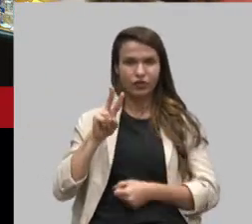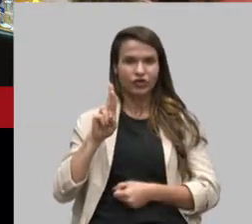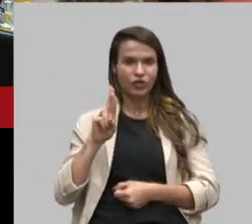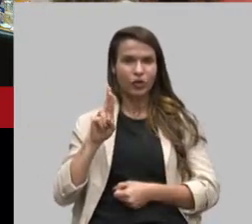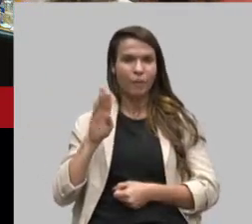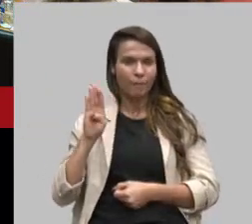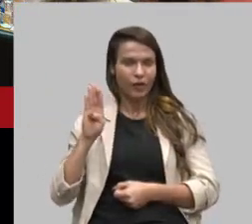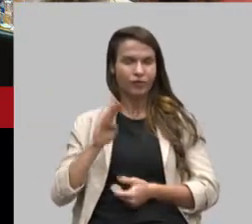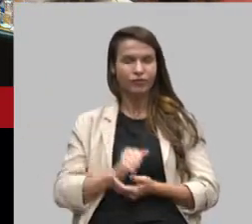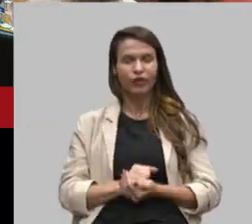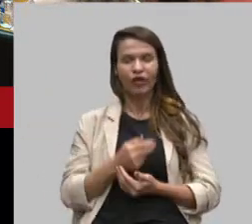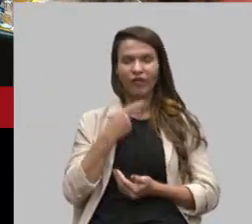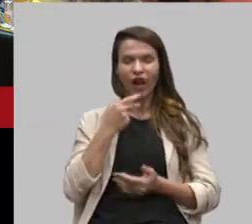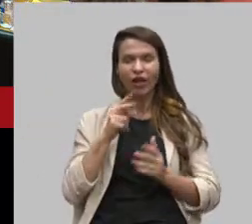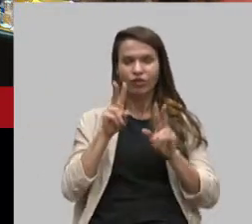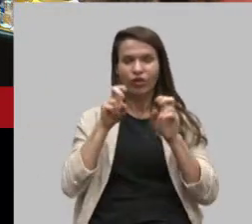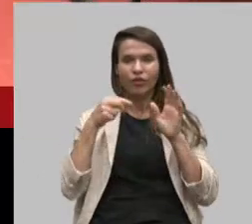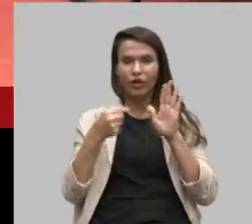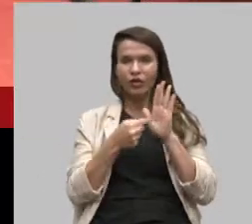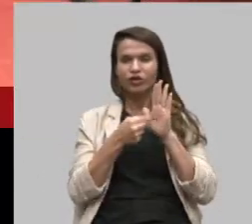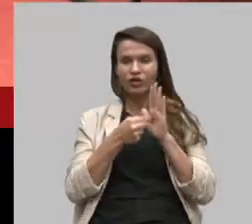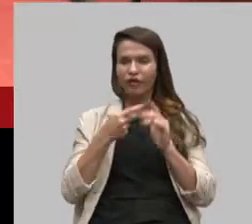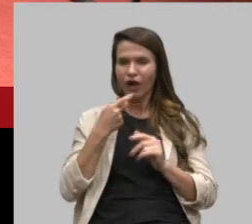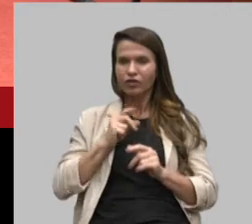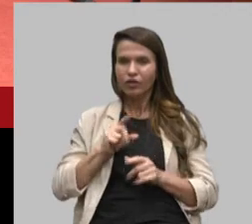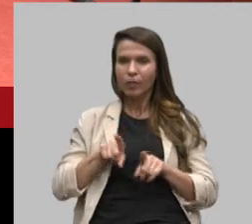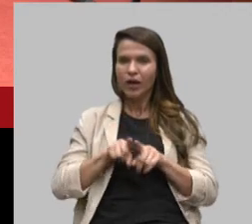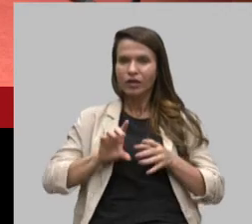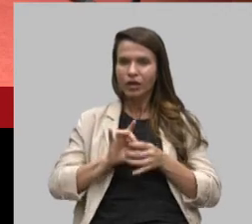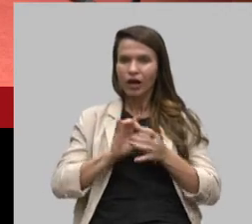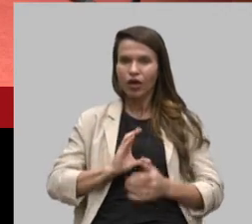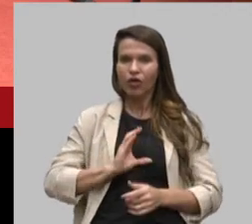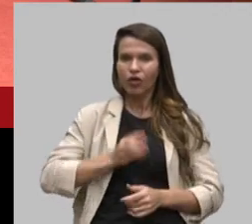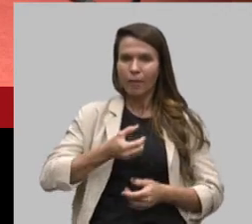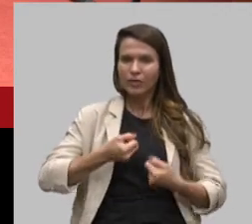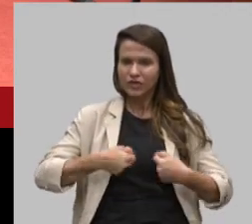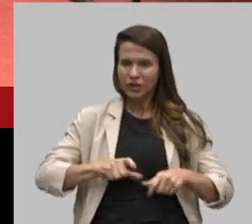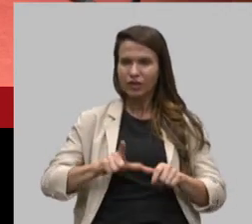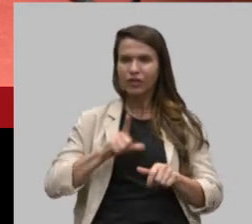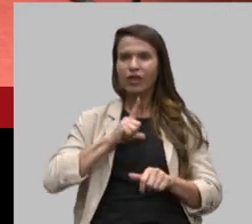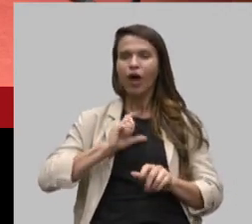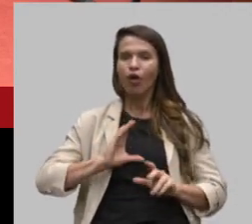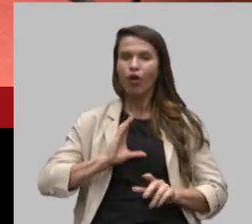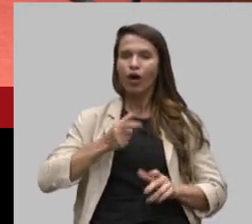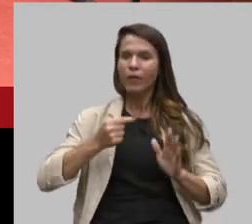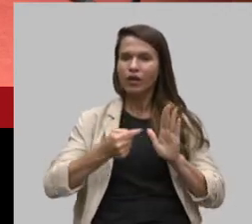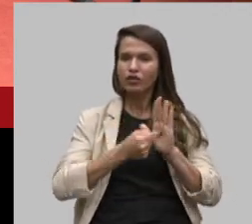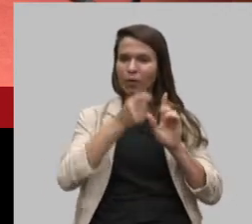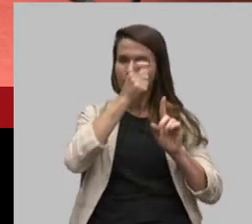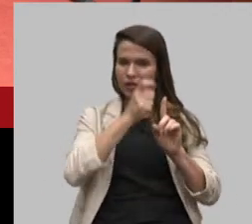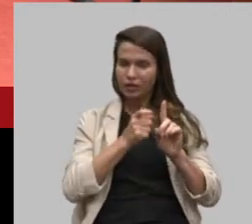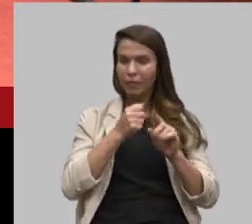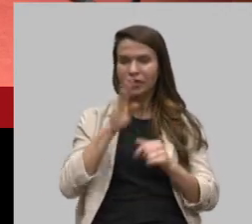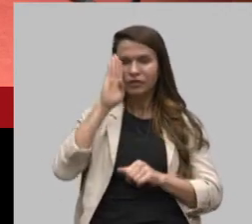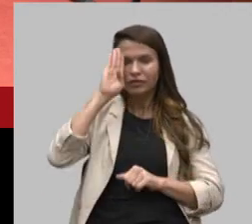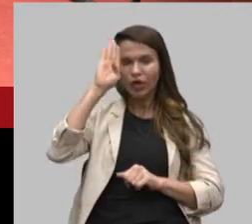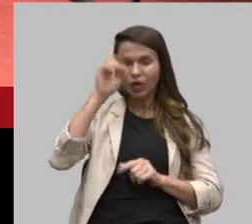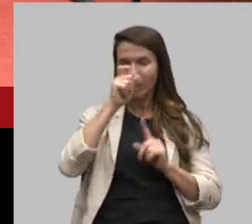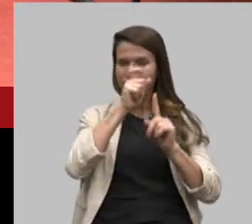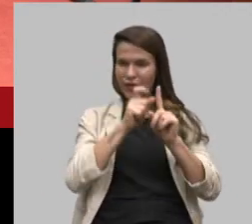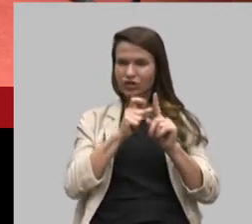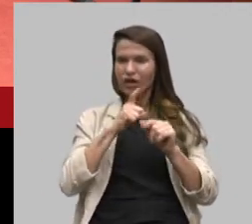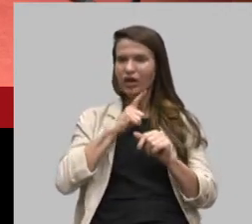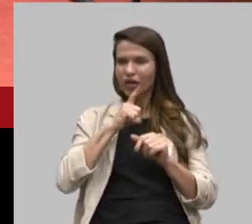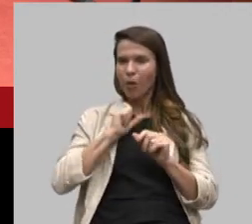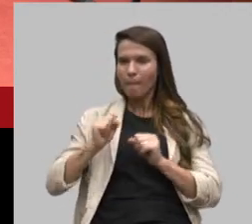de denúncia nós estamos falando de coragem Afinal é preciso ter muita coragem para denunciar alguém Principalmente quando essa pessoa tem um certo poder